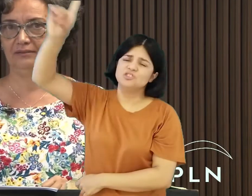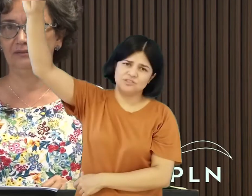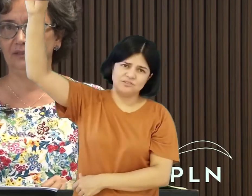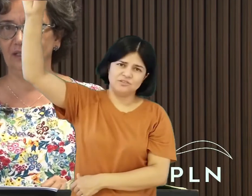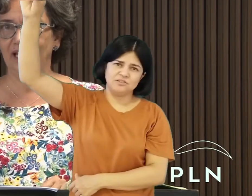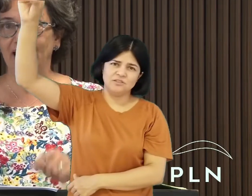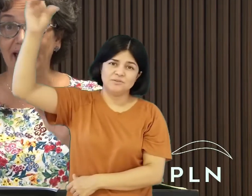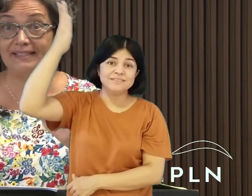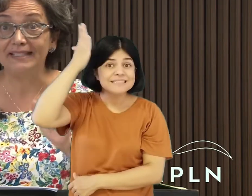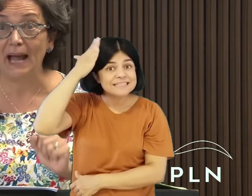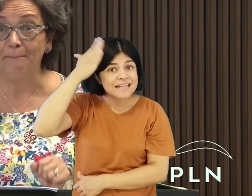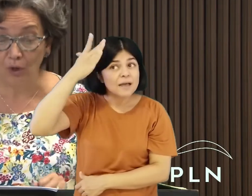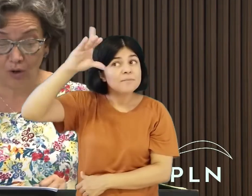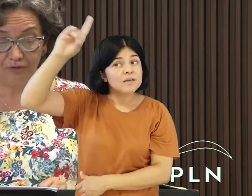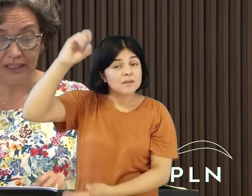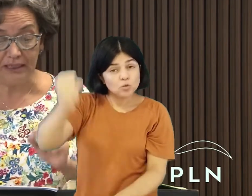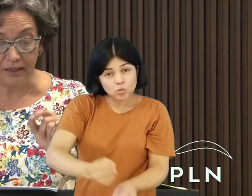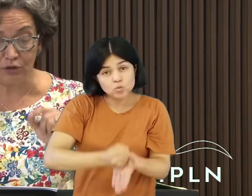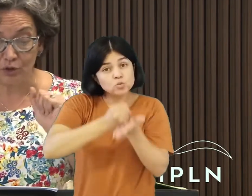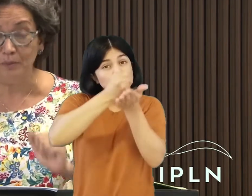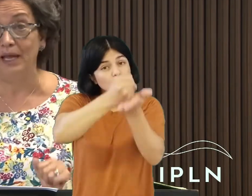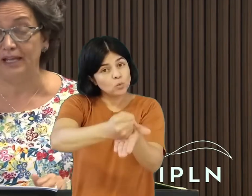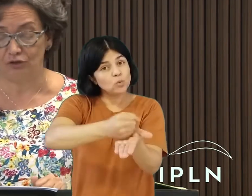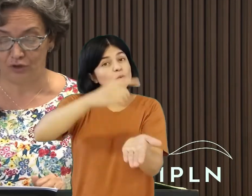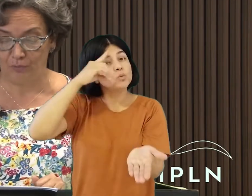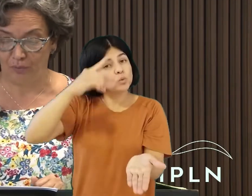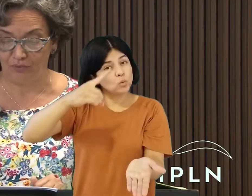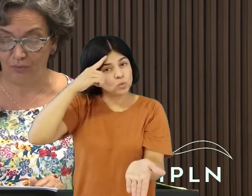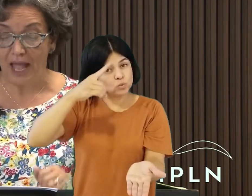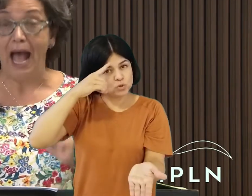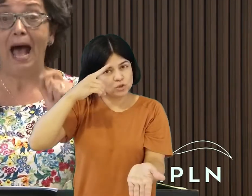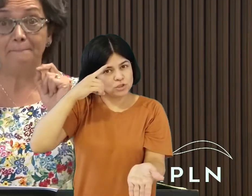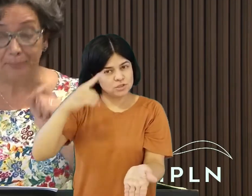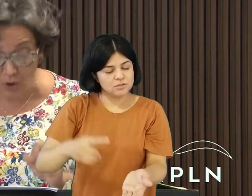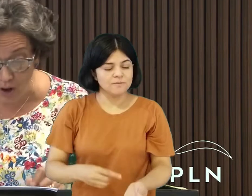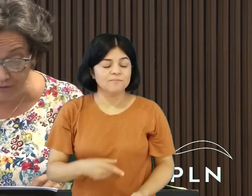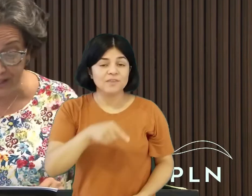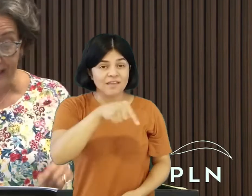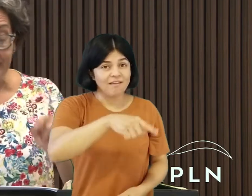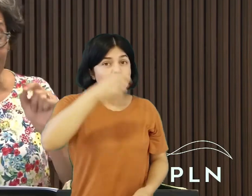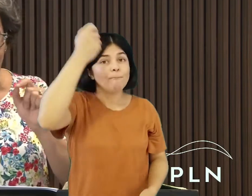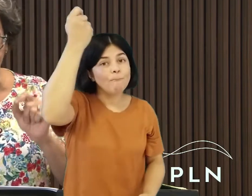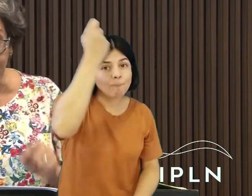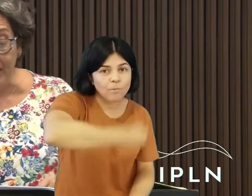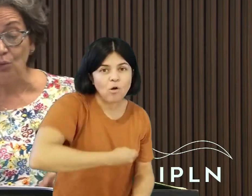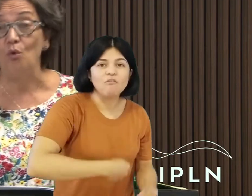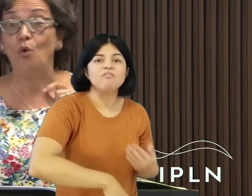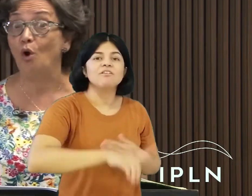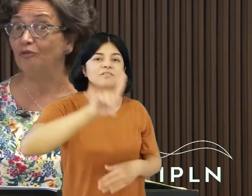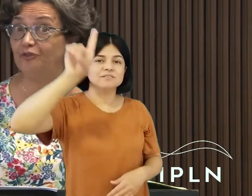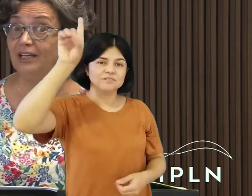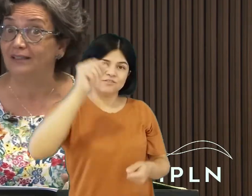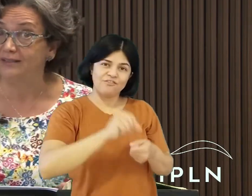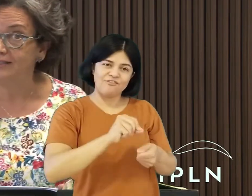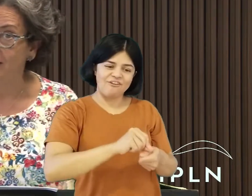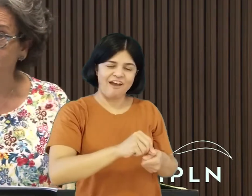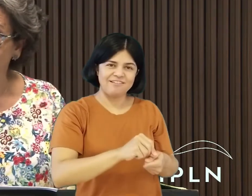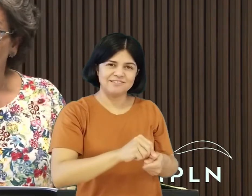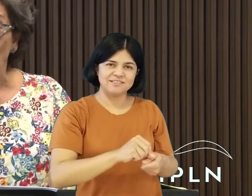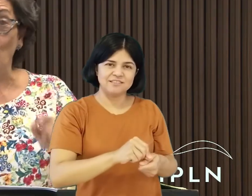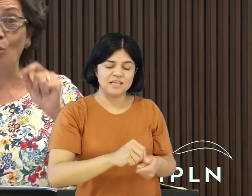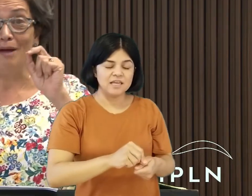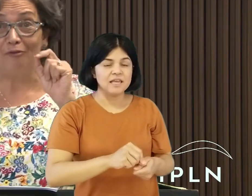vida. Essa é a prova que Deus submete o seu povo. A prova tem a ver com